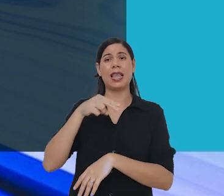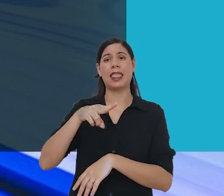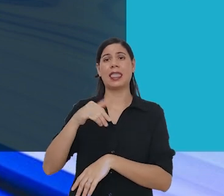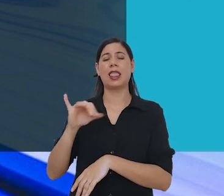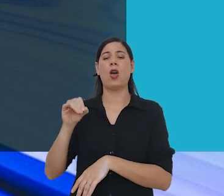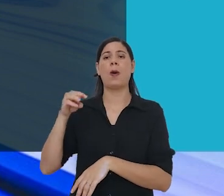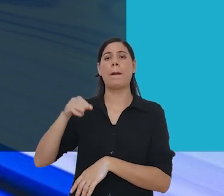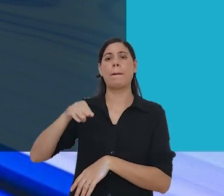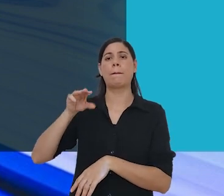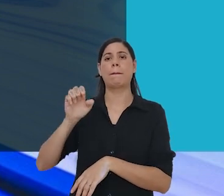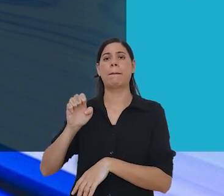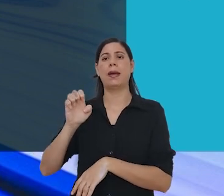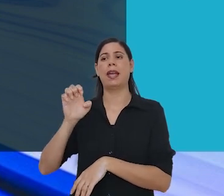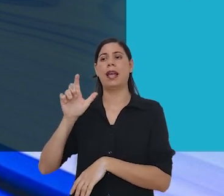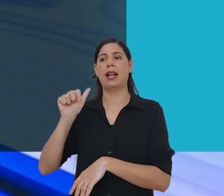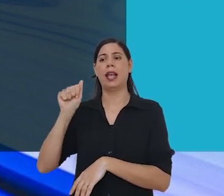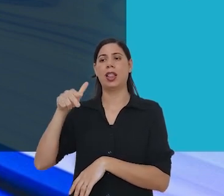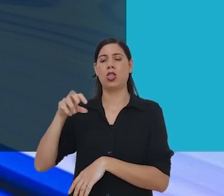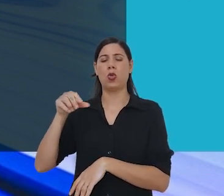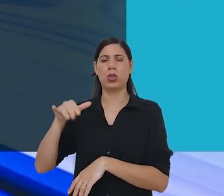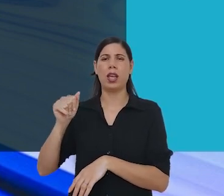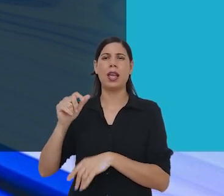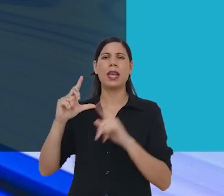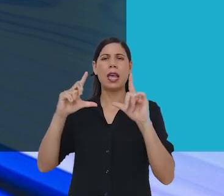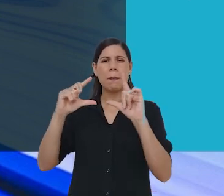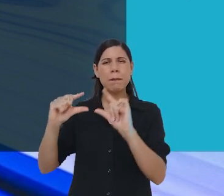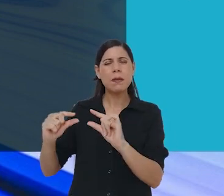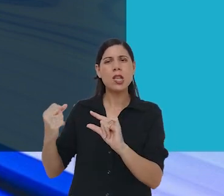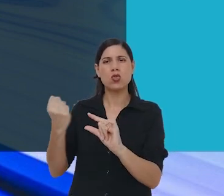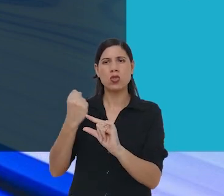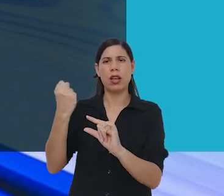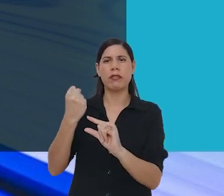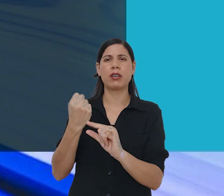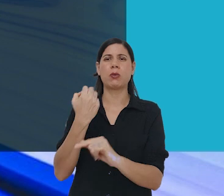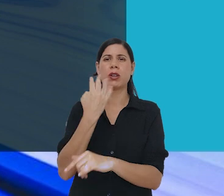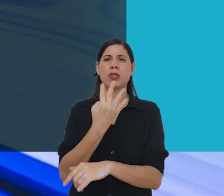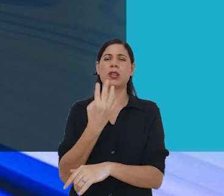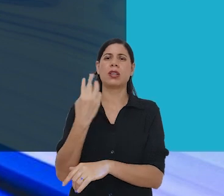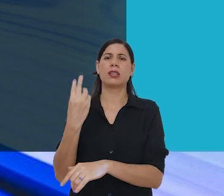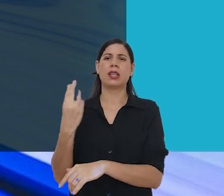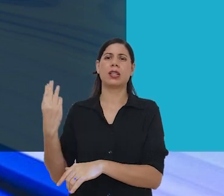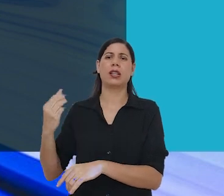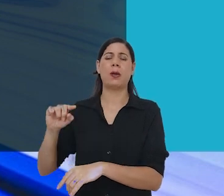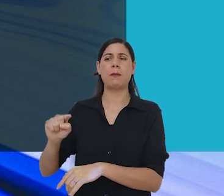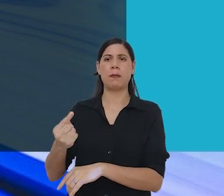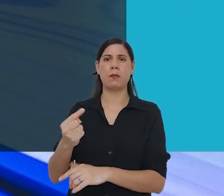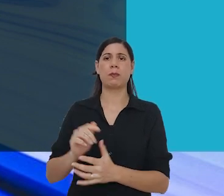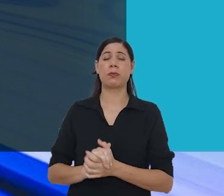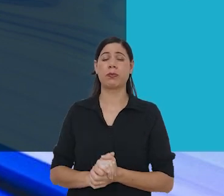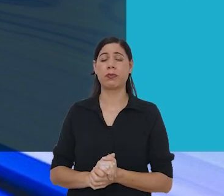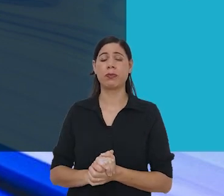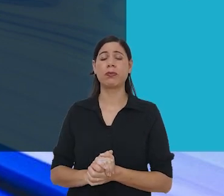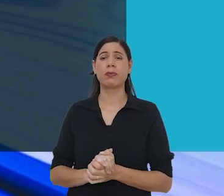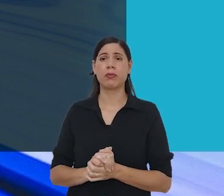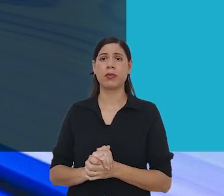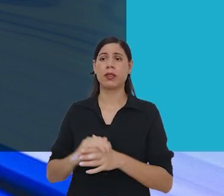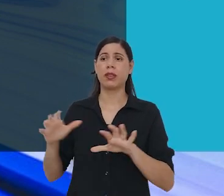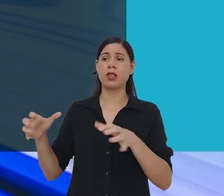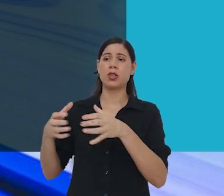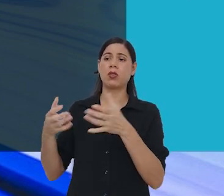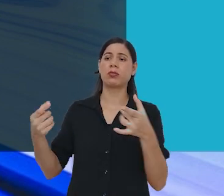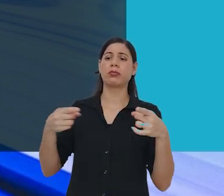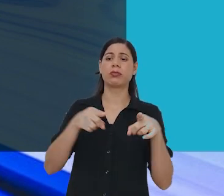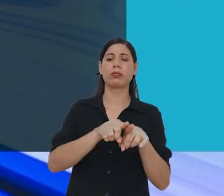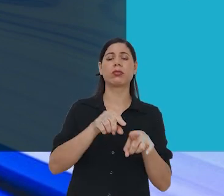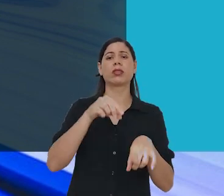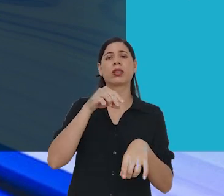melanoma, que são os tumores menos graves, serão 483 mil novos casos. Na estimativa do órgão ligado